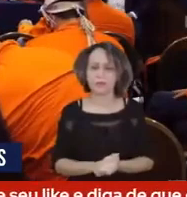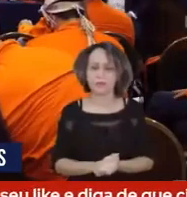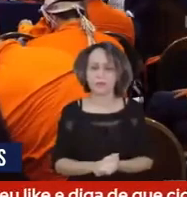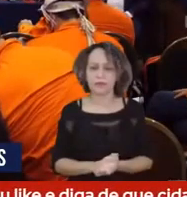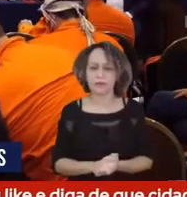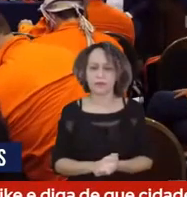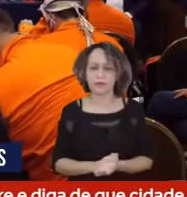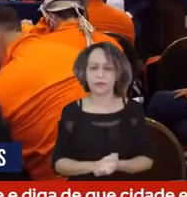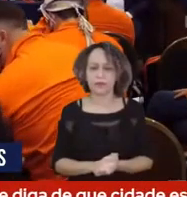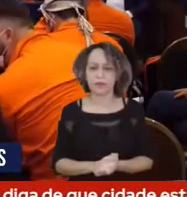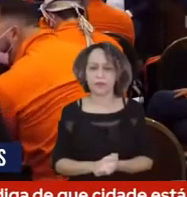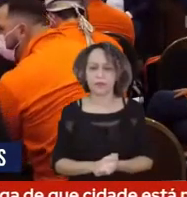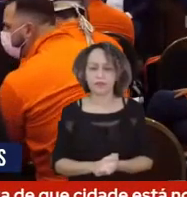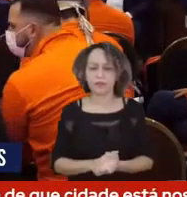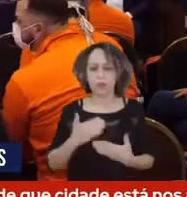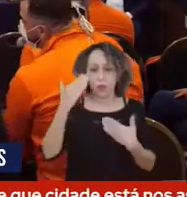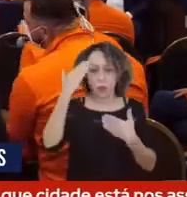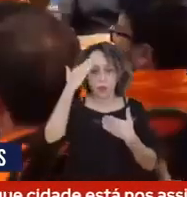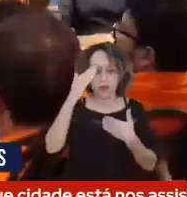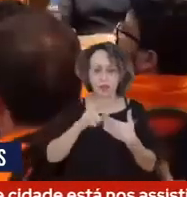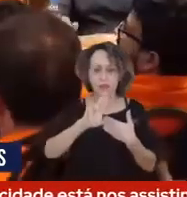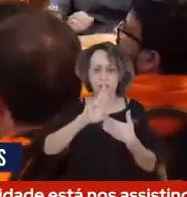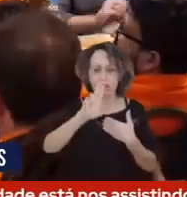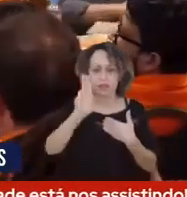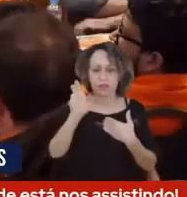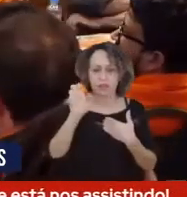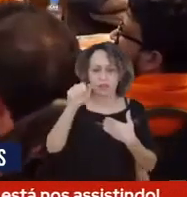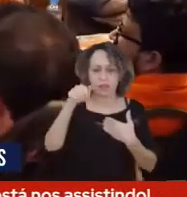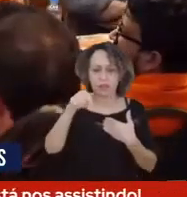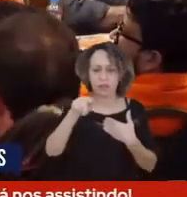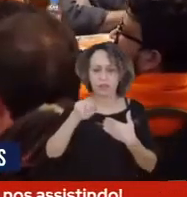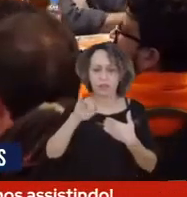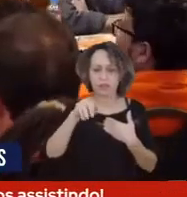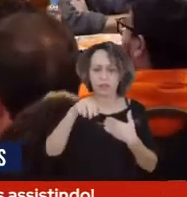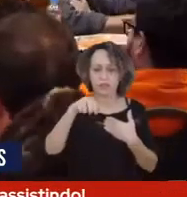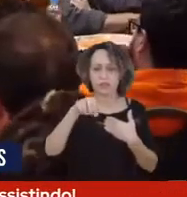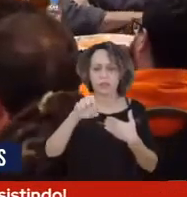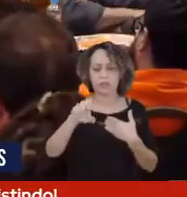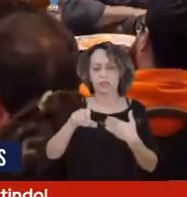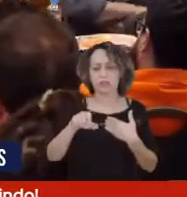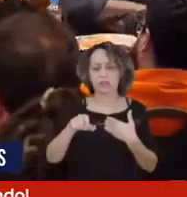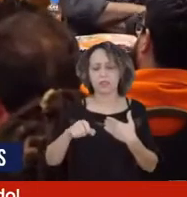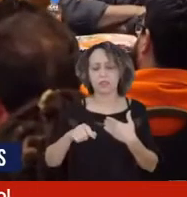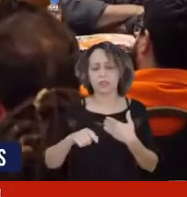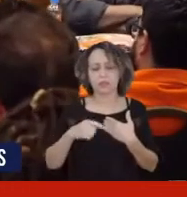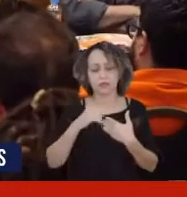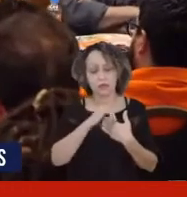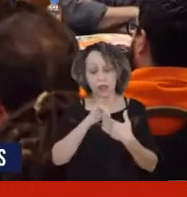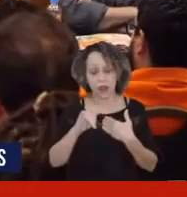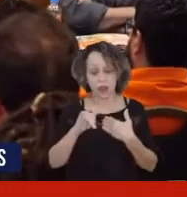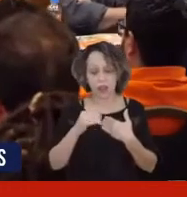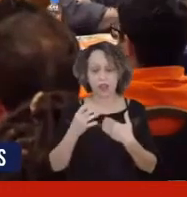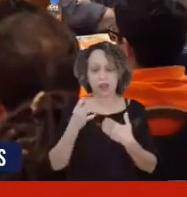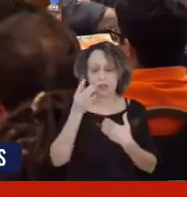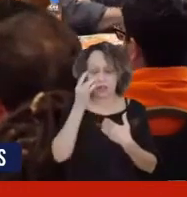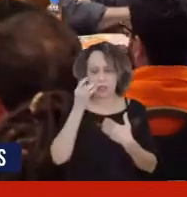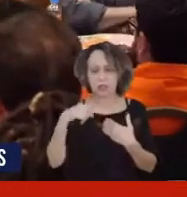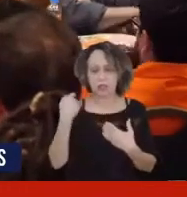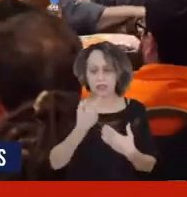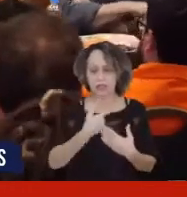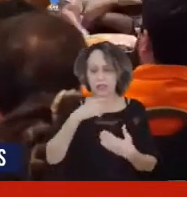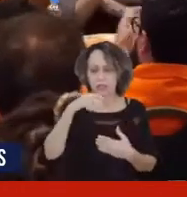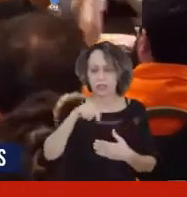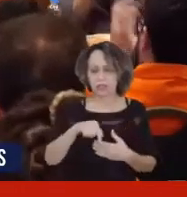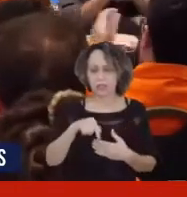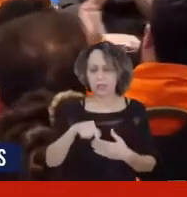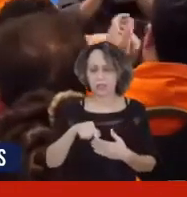Obrigada, Henrique. Queria anunciar a presença também aqui entre nós do nosso ex-chanceler Celso Amorim, que está